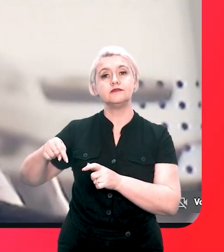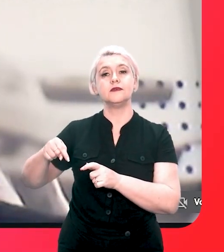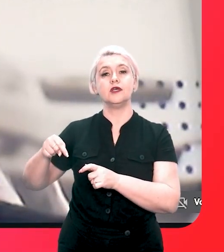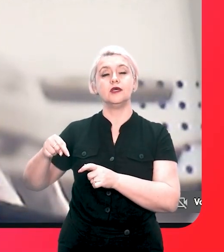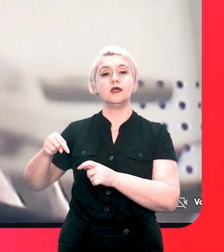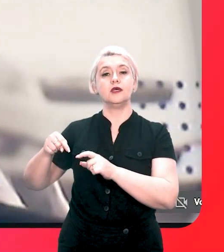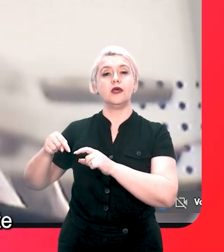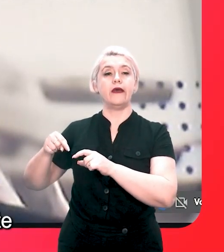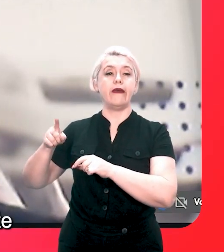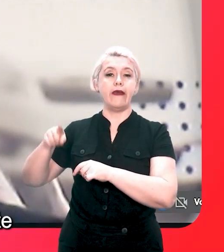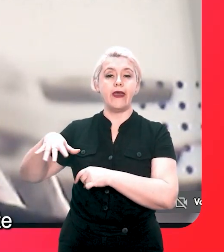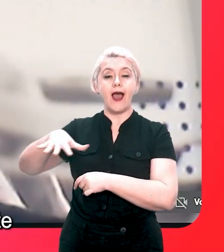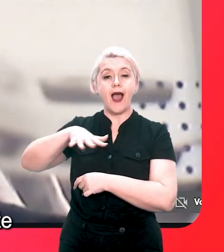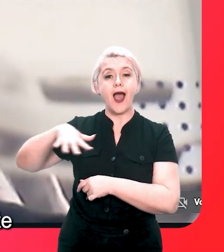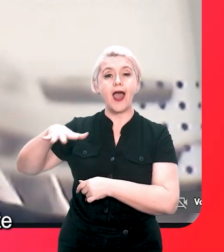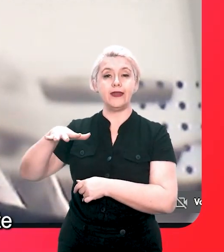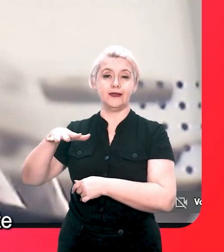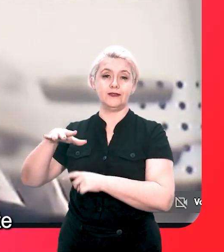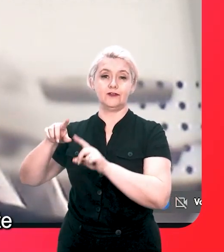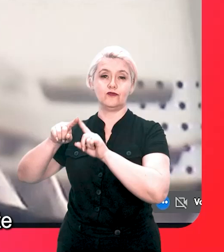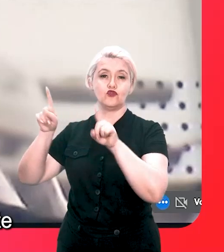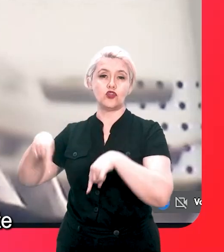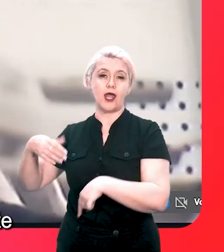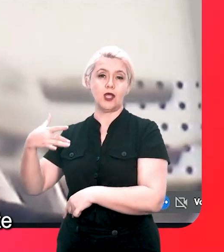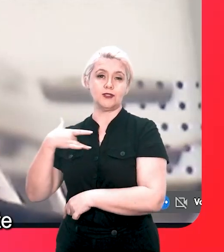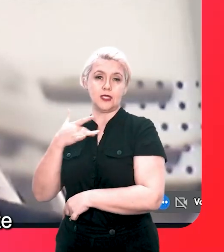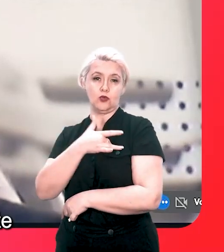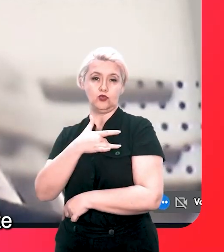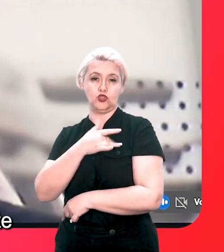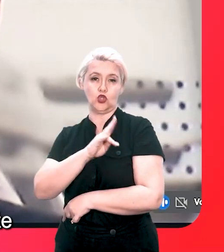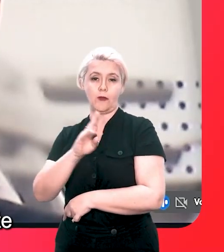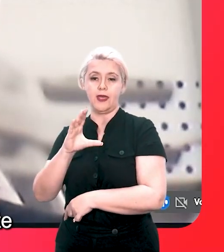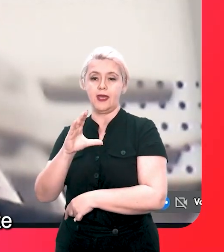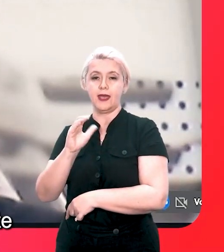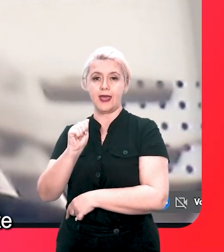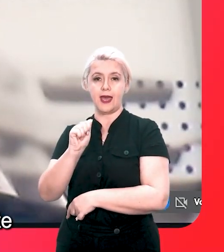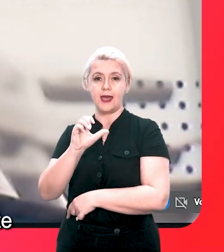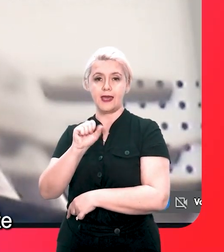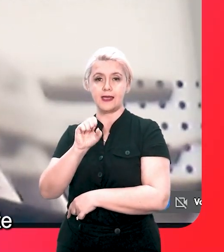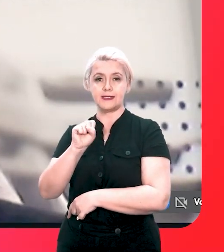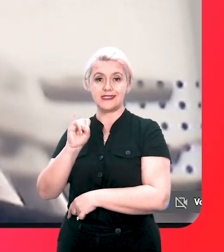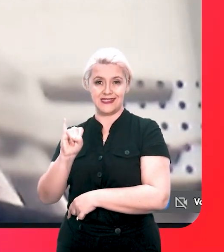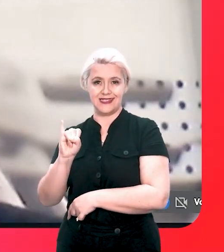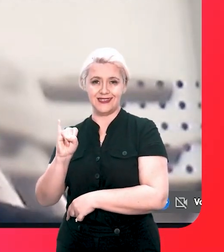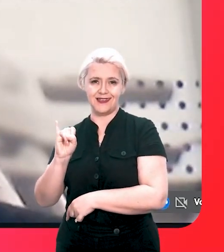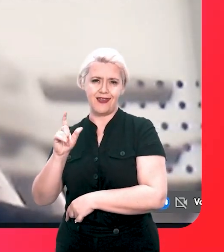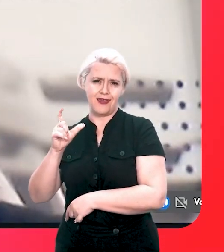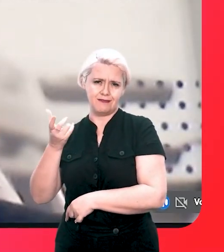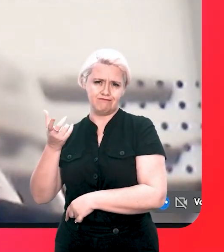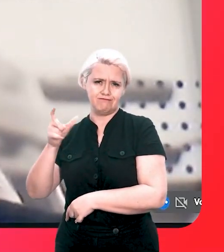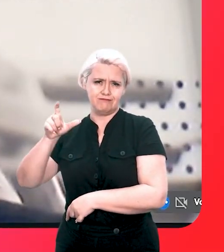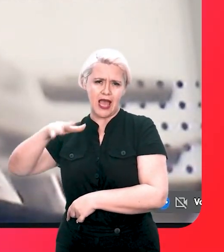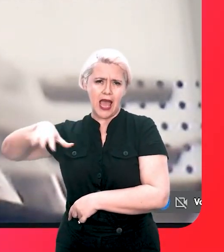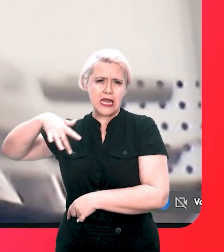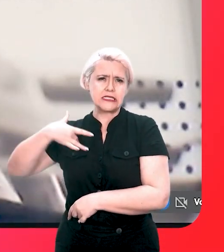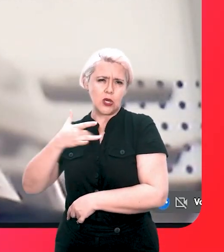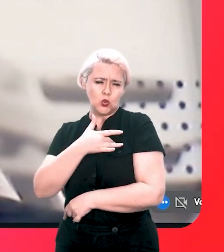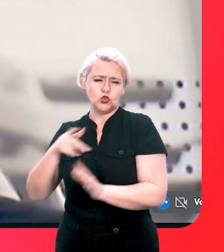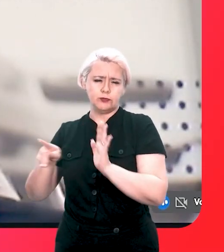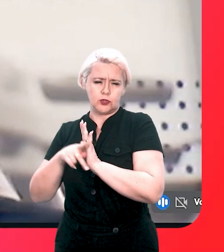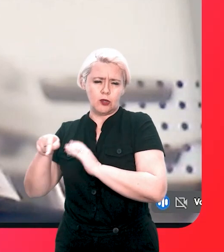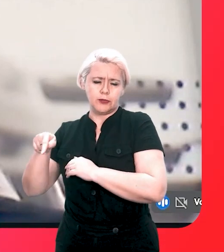funcionários do Banco do Brasil, que a gente chama de CACI, né, que muita gente já ouviu essa sigla,